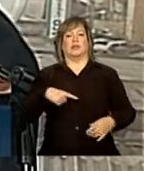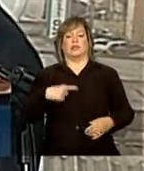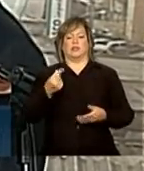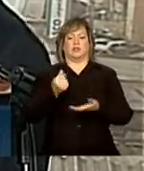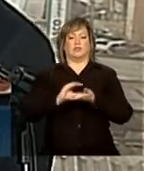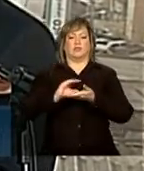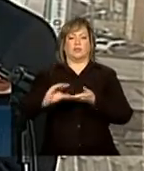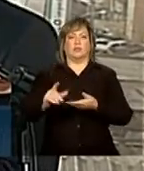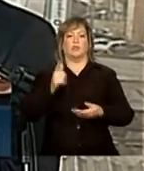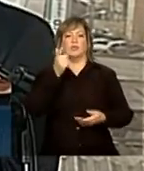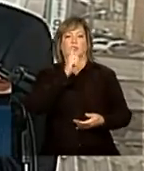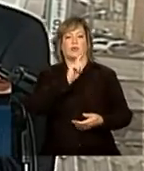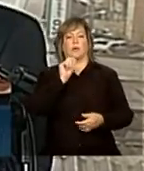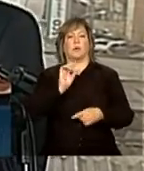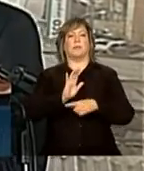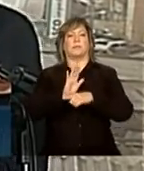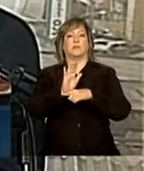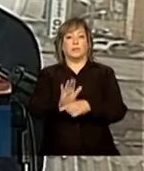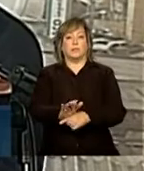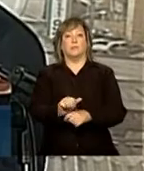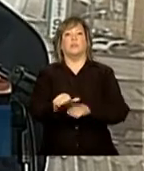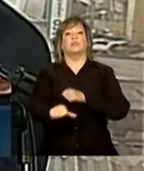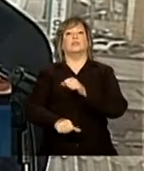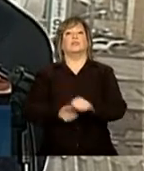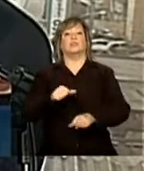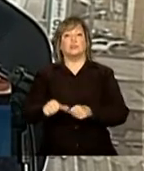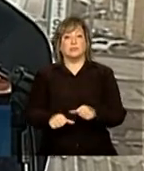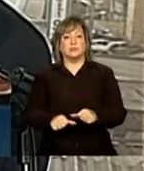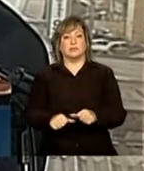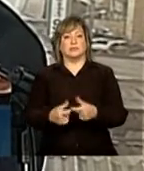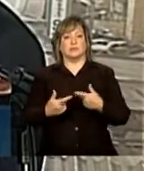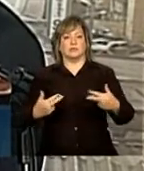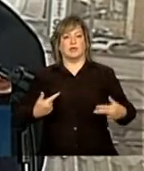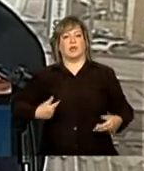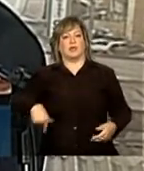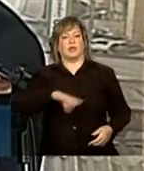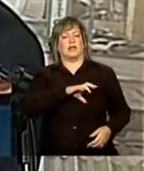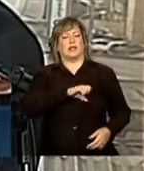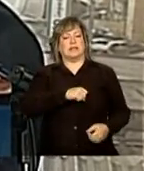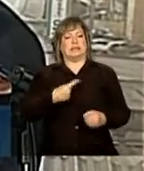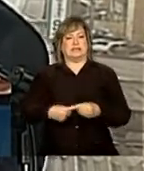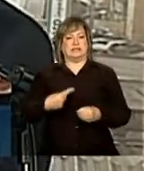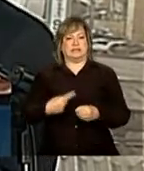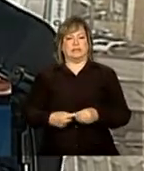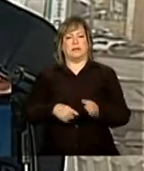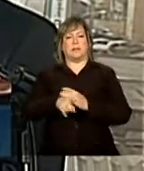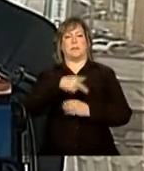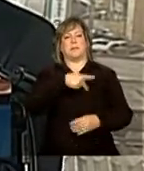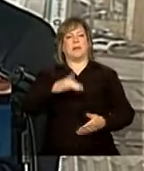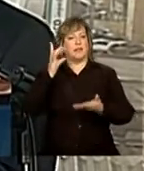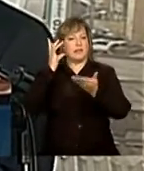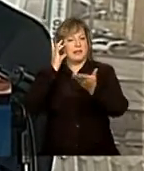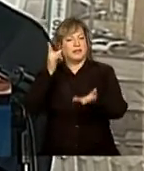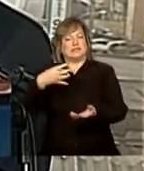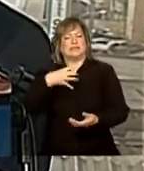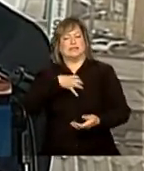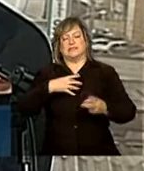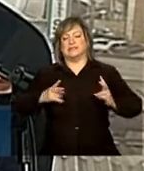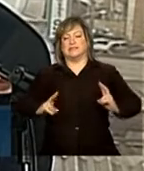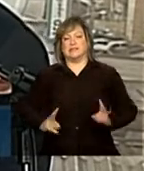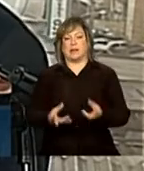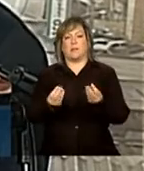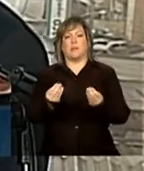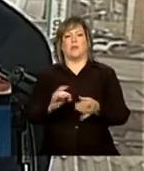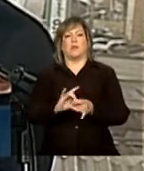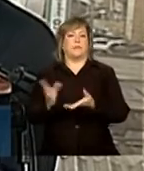tem garantido para a transformação da nossa querida cidade, Presidenta, a senhora sinta-se sempre